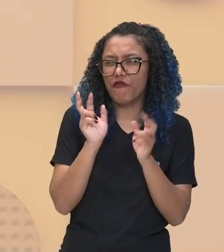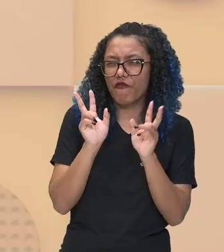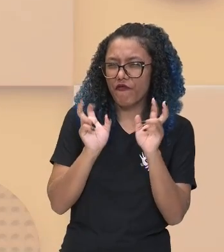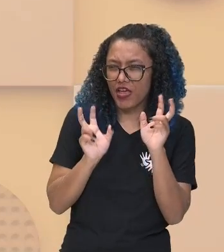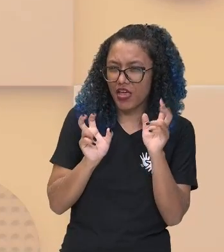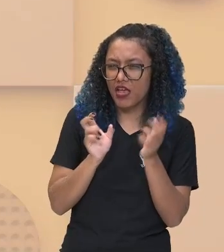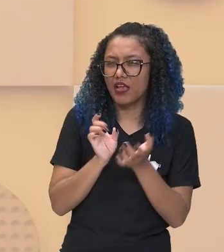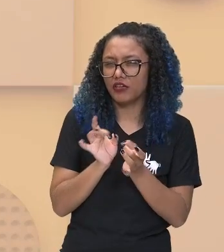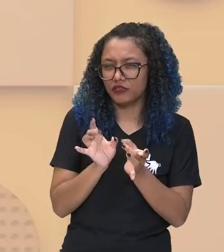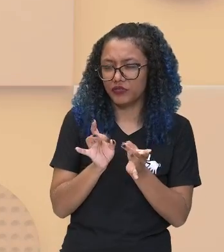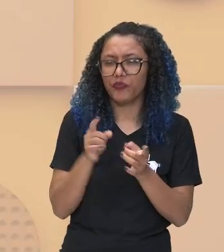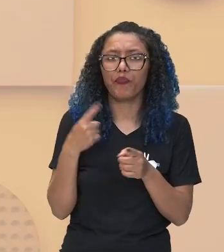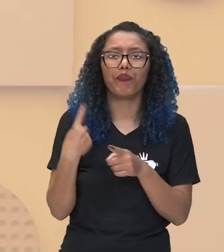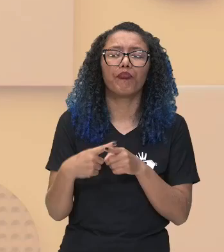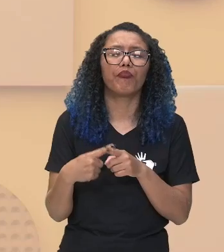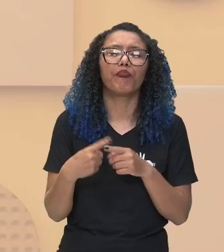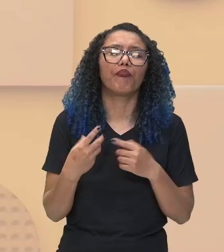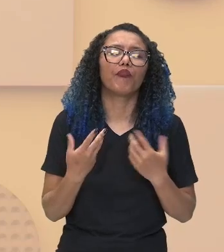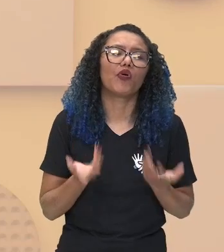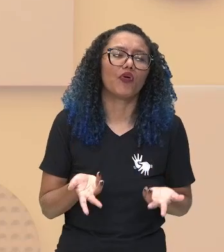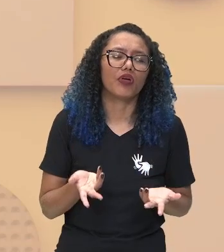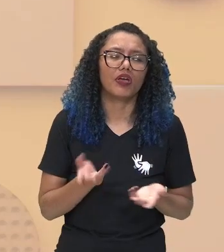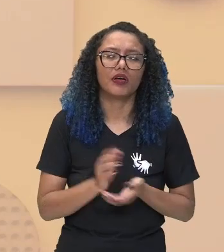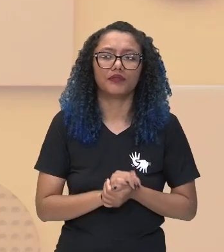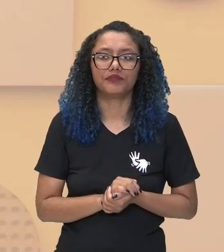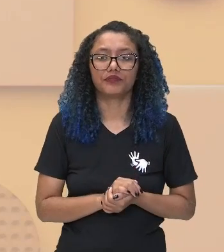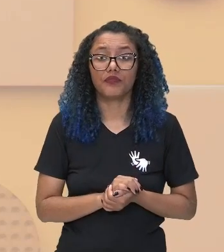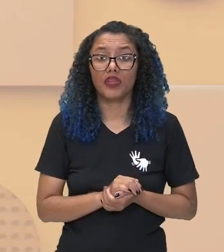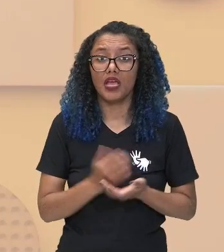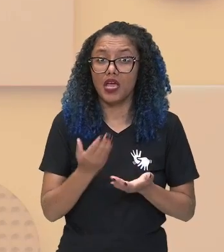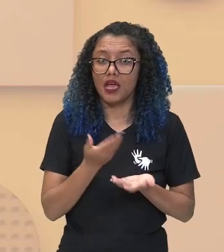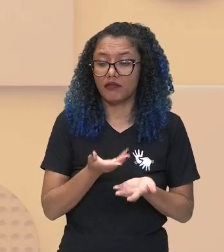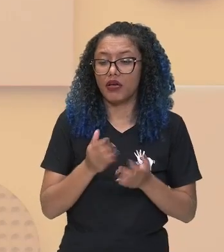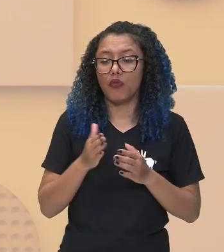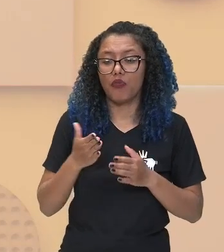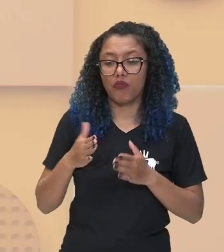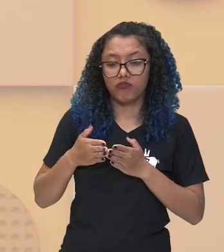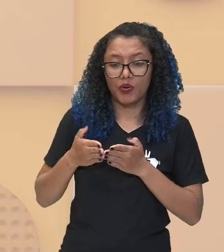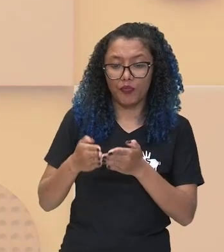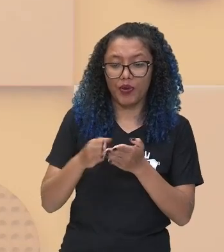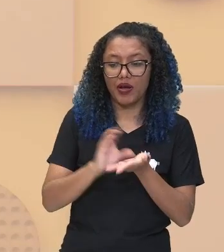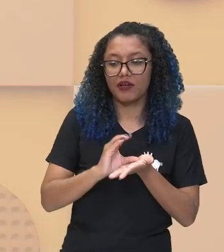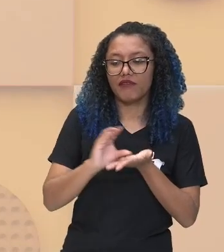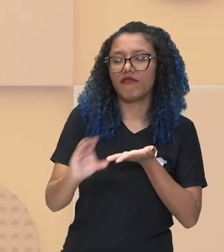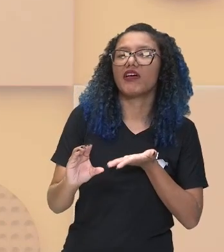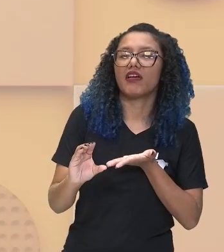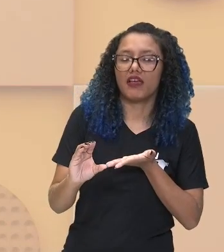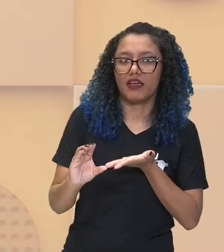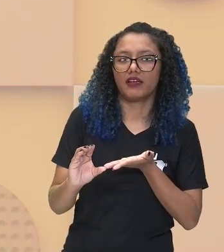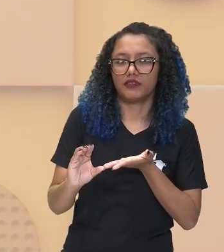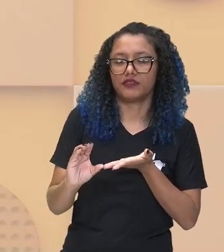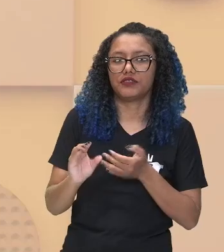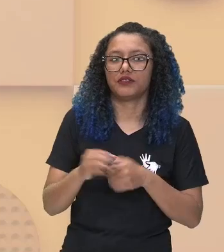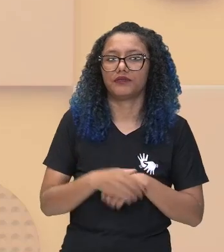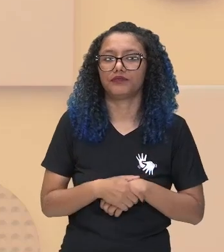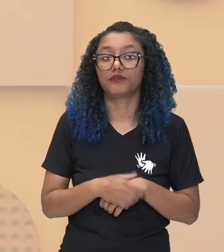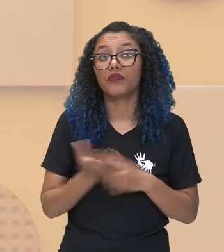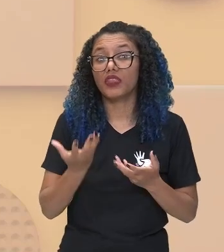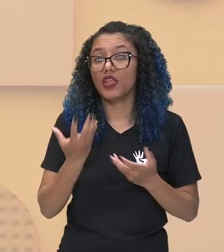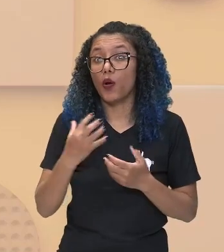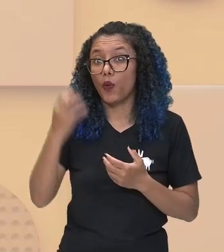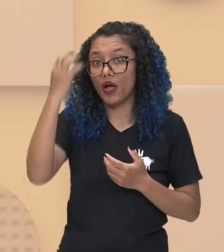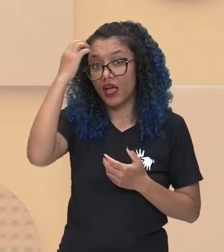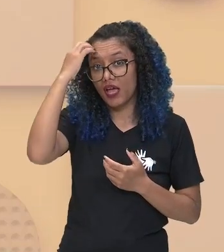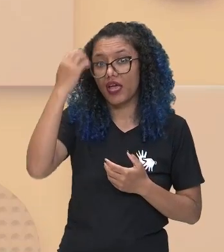burguês ele vai começar a investir nessas grandes navegações. A coroa europeia, né, a monarquia